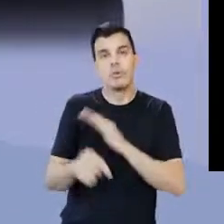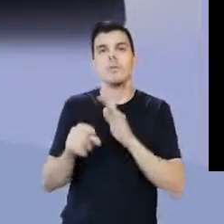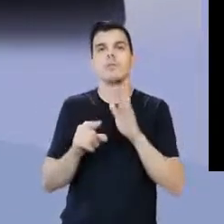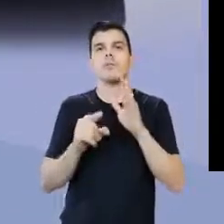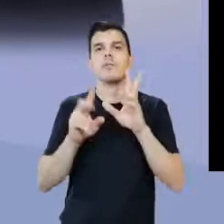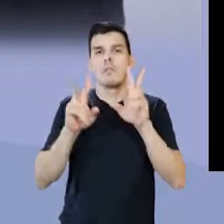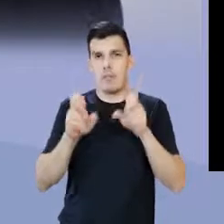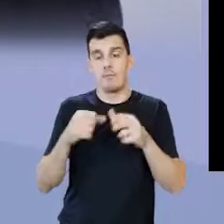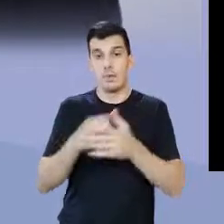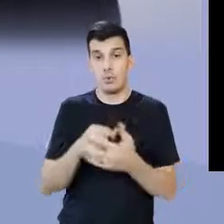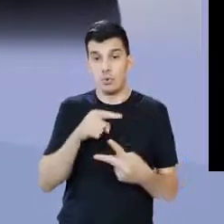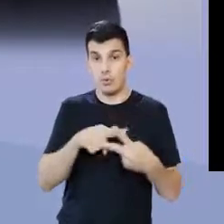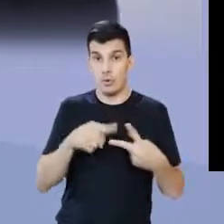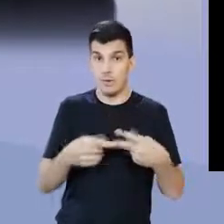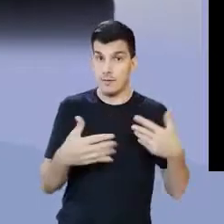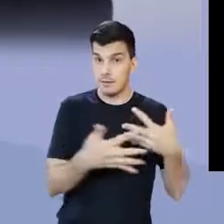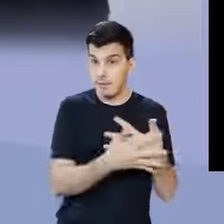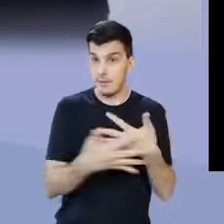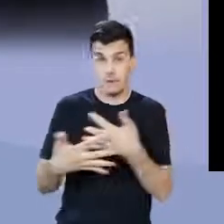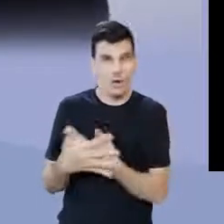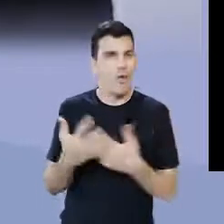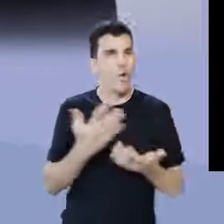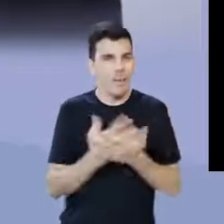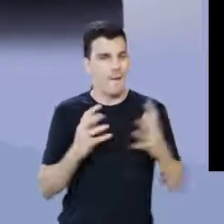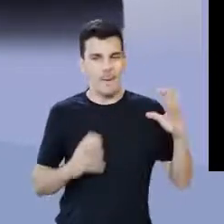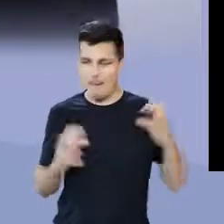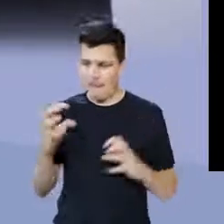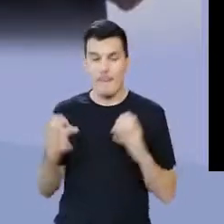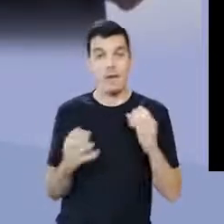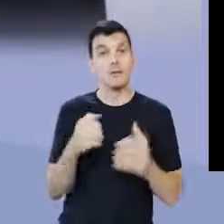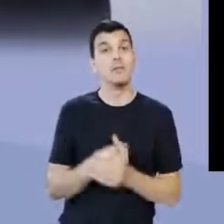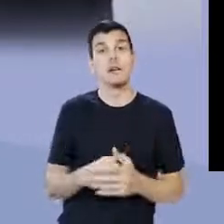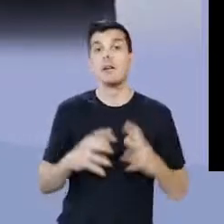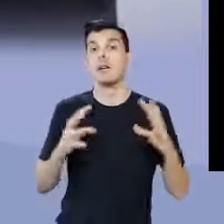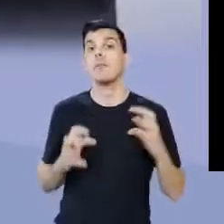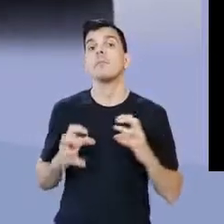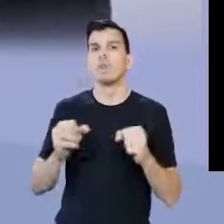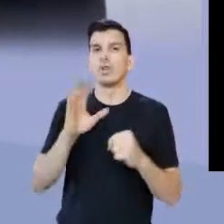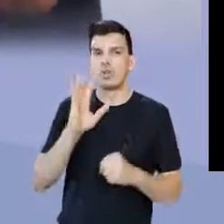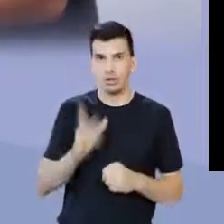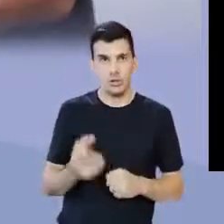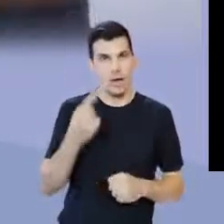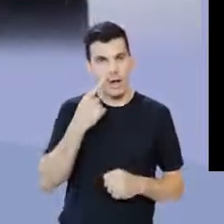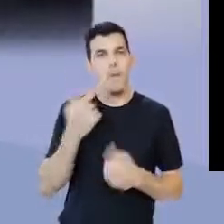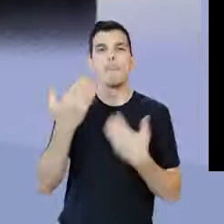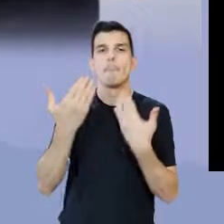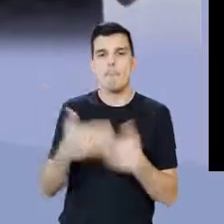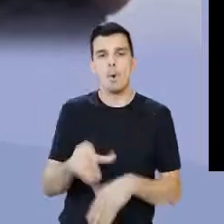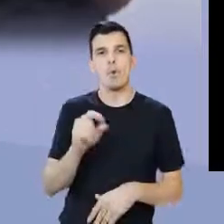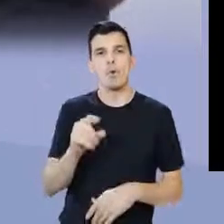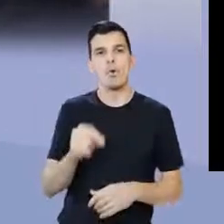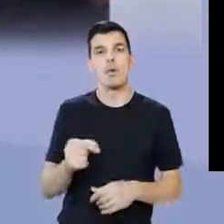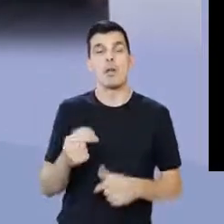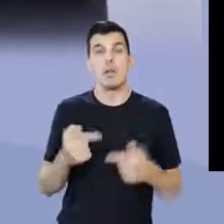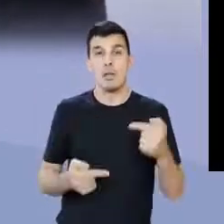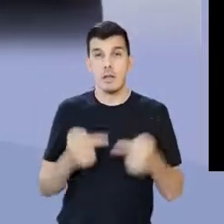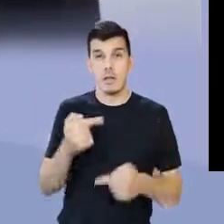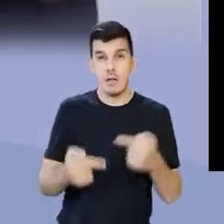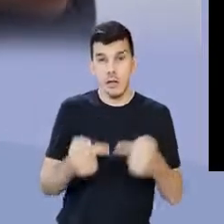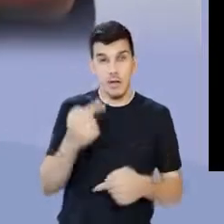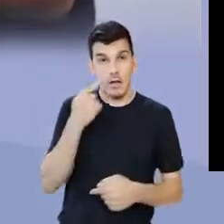essas duas cidades-estados acabam brigando entre elas. E essa briga já foi palco de prova, é a chamada Guerra